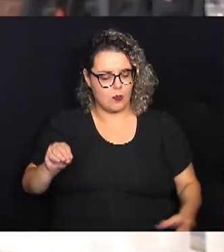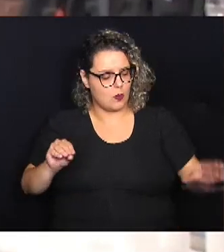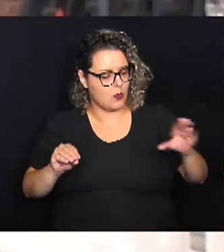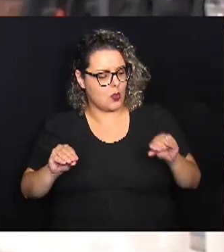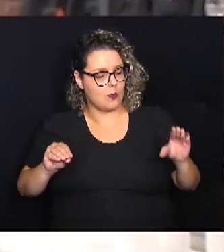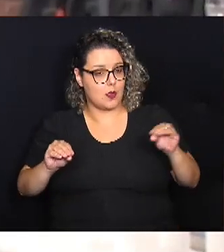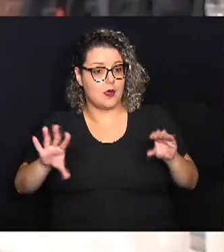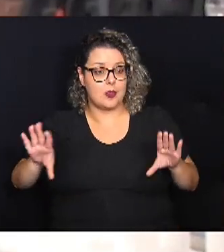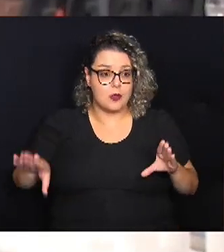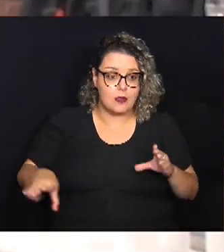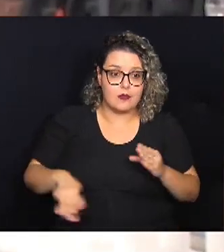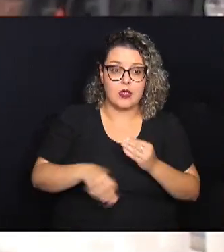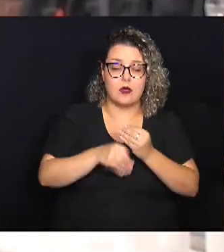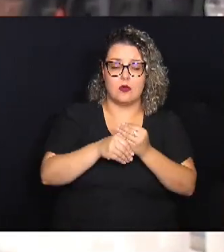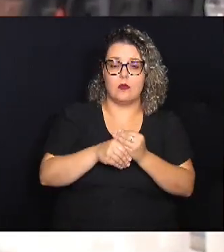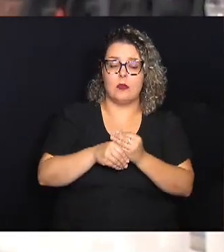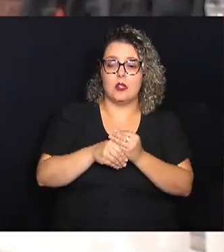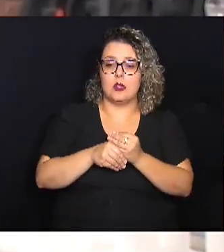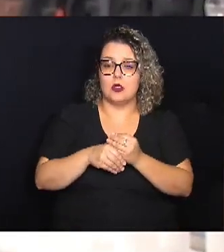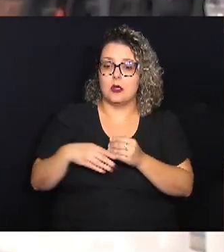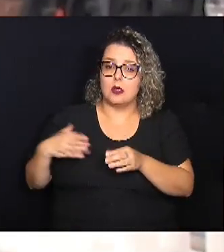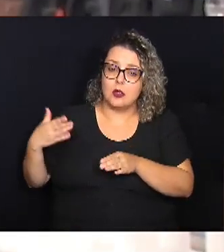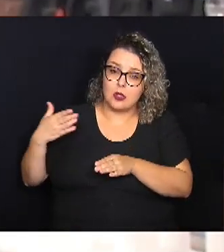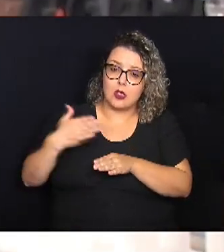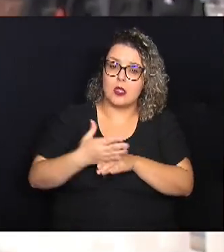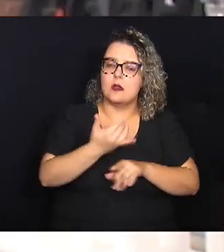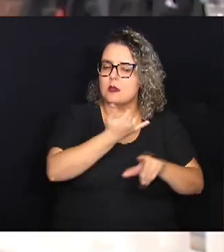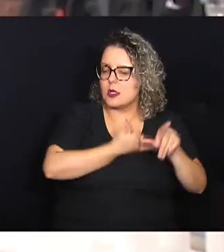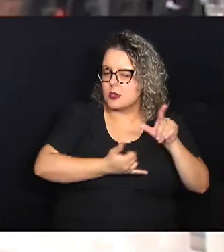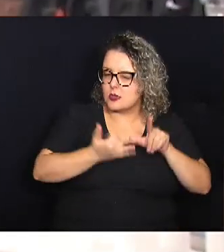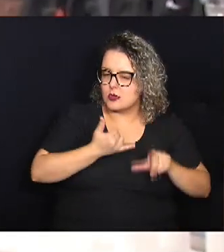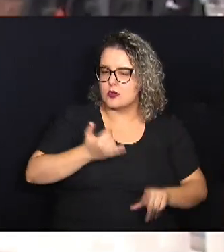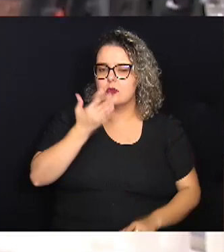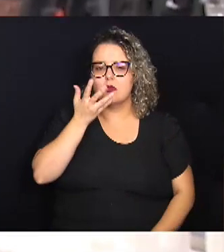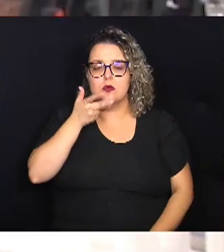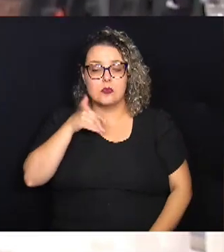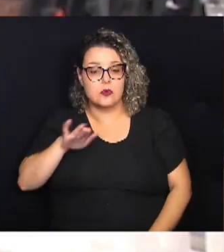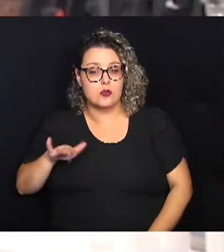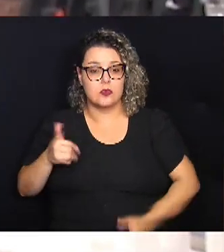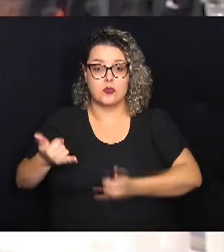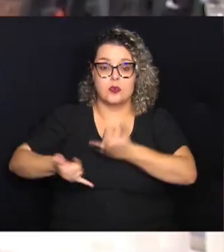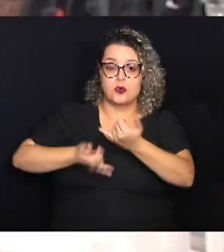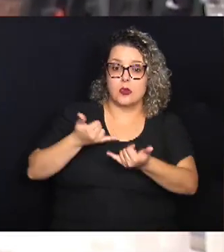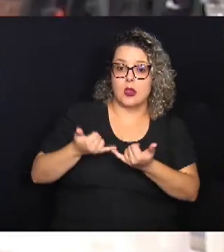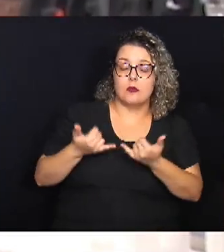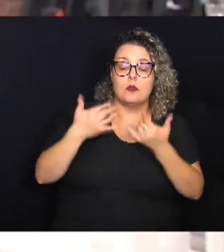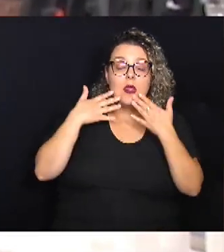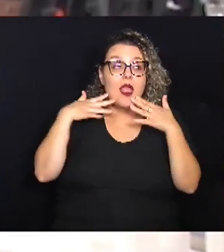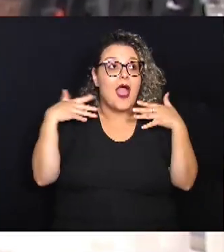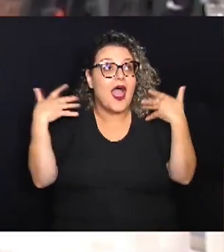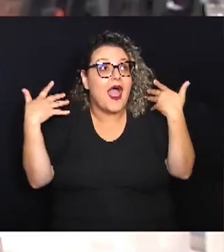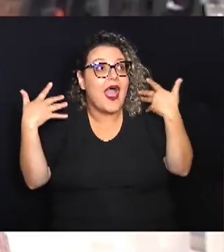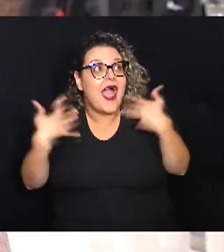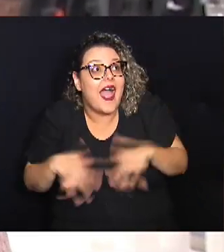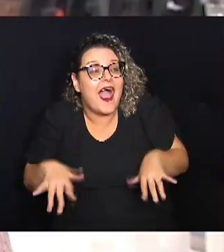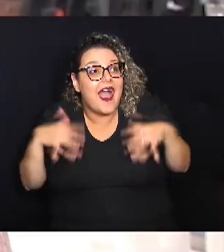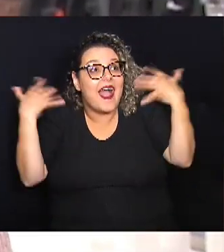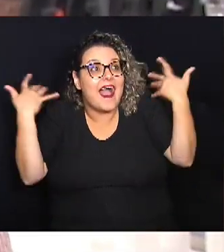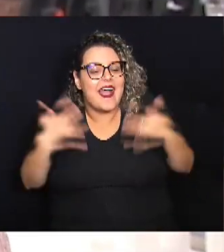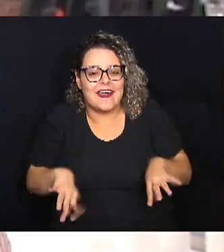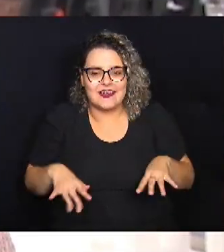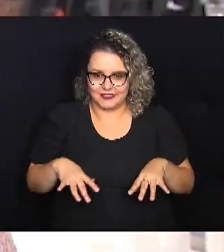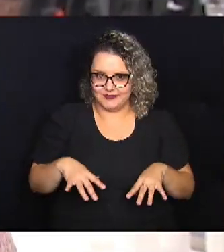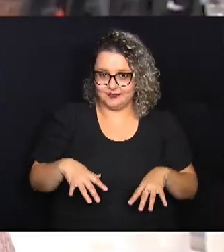complementar essa parte do lúdico da criança, do brincar, do encantamento, né? Onde